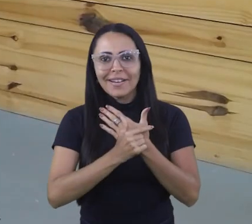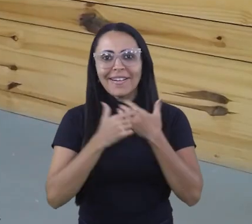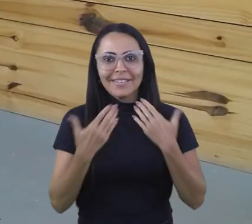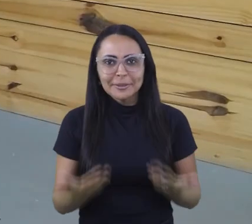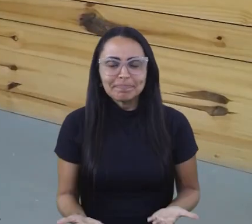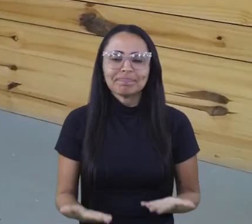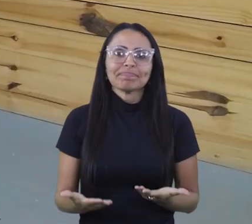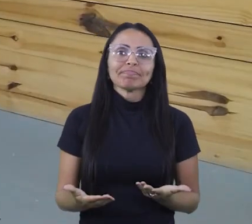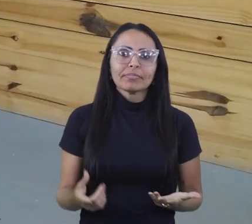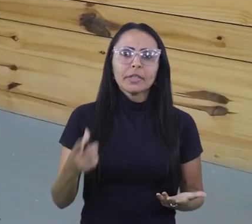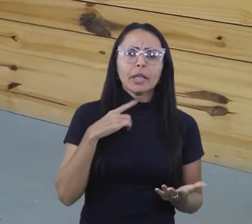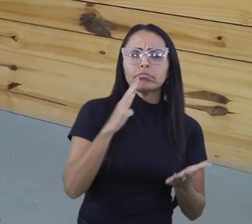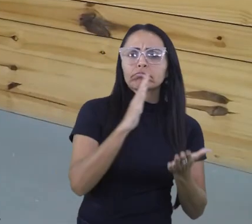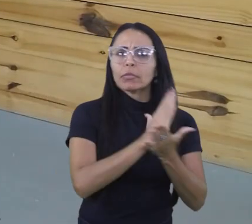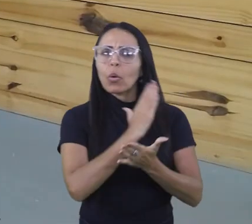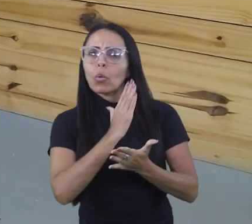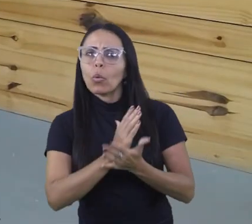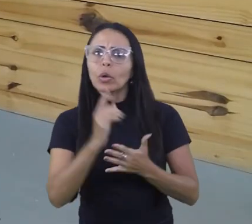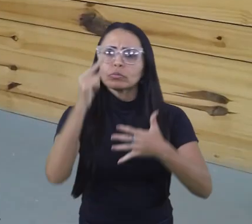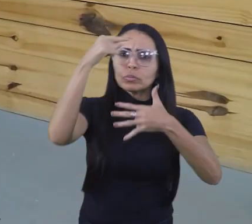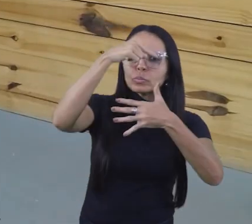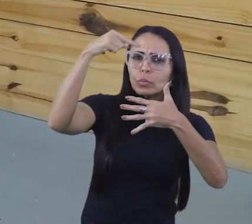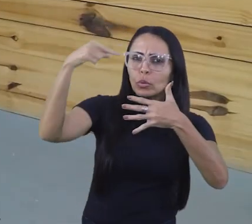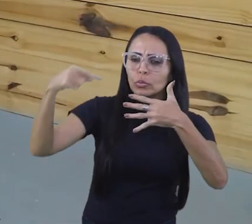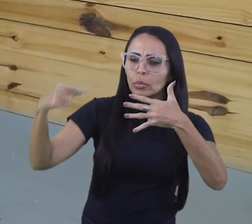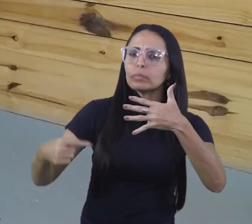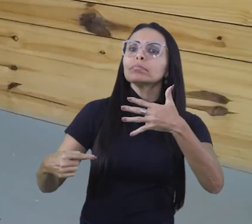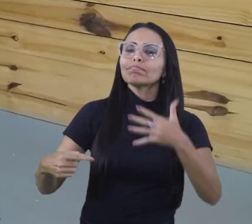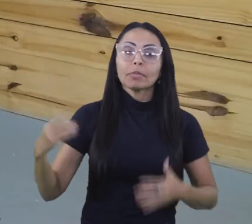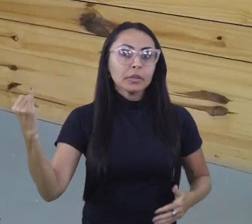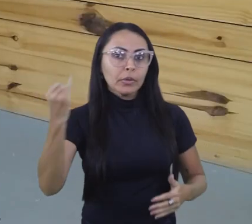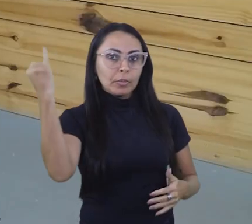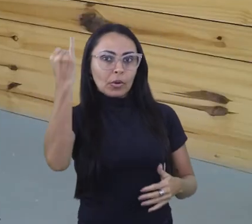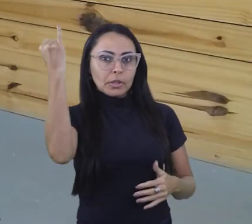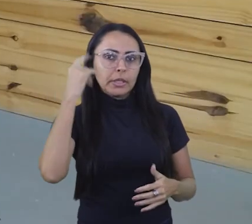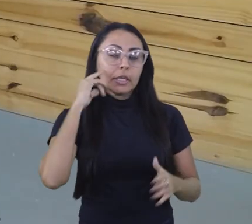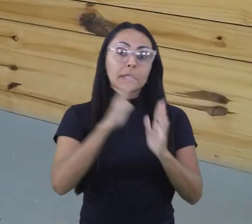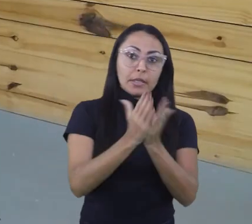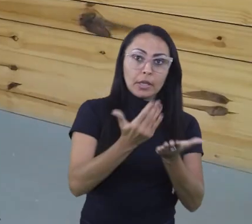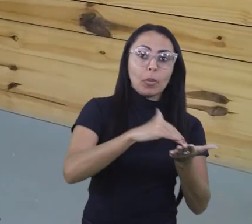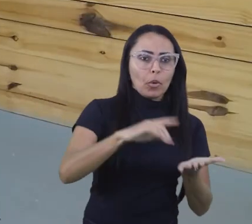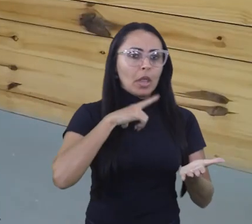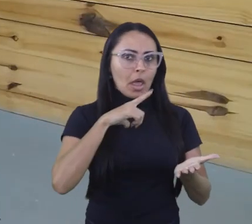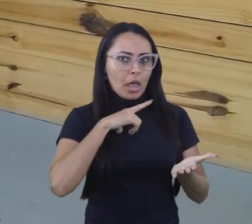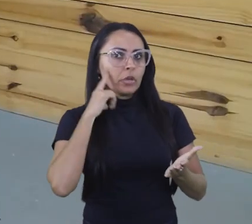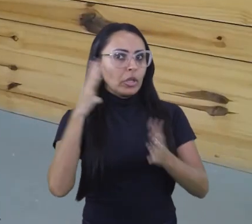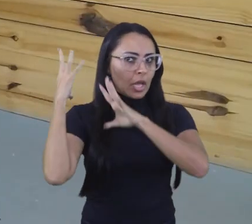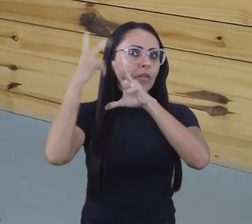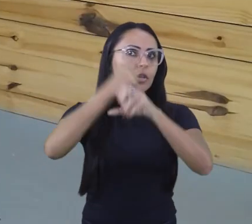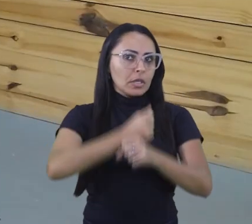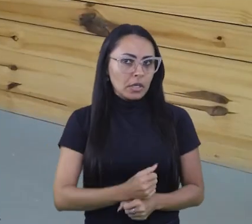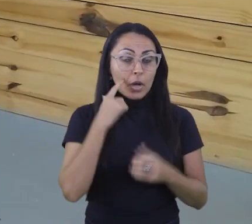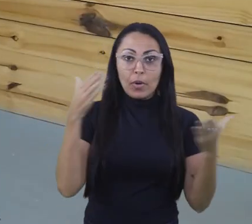dela, né, tem algumas pontuações que são muito importantes, que estão aprofundadas no e-book. Aqui a gente faz uma revisita, né,